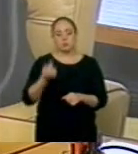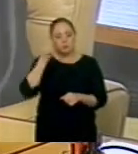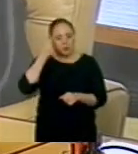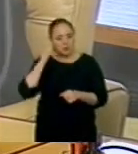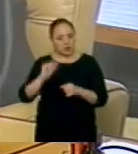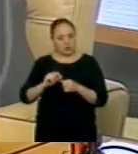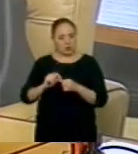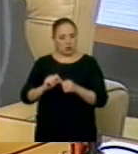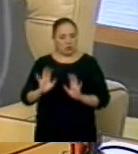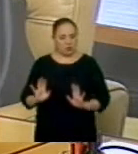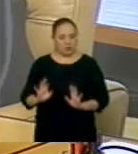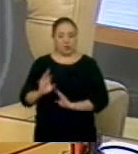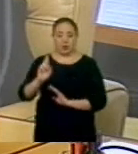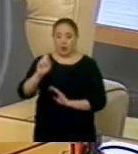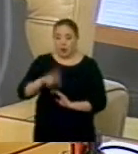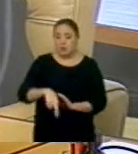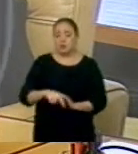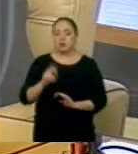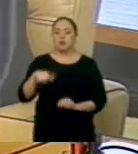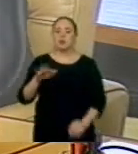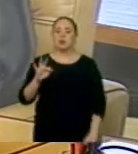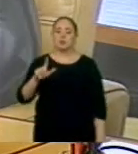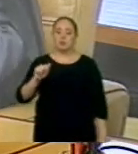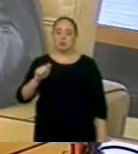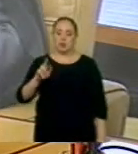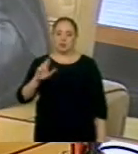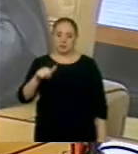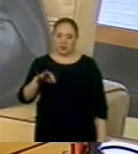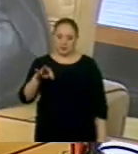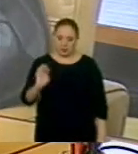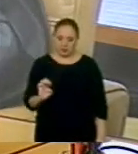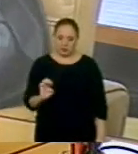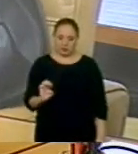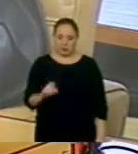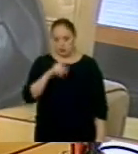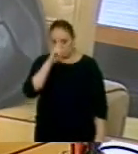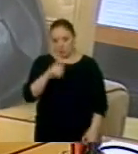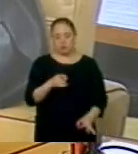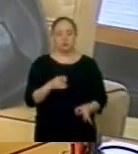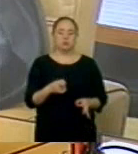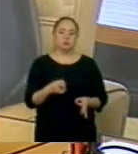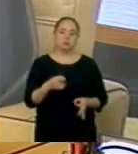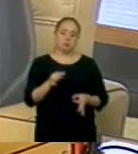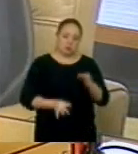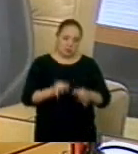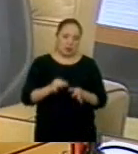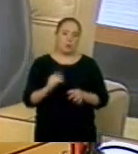razão atual de ser do flagrante delito no ordenamento constitucional e processual penal. Pois